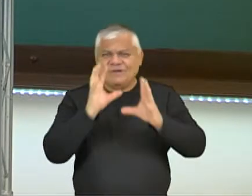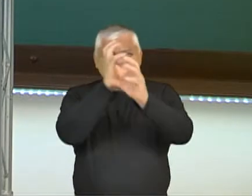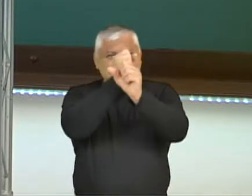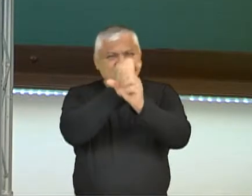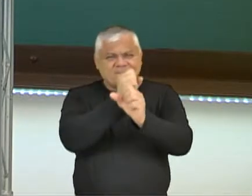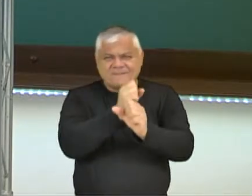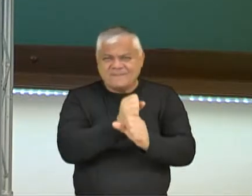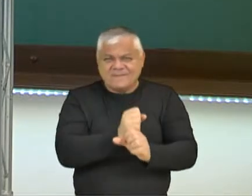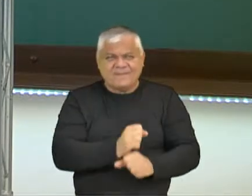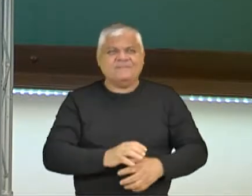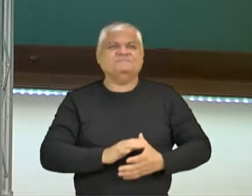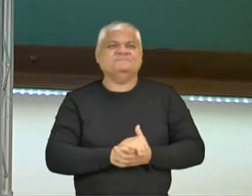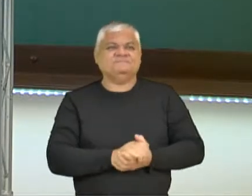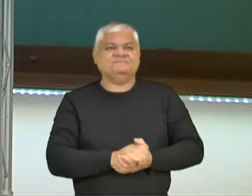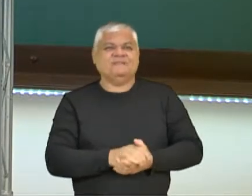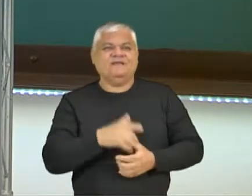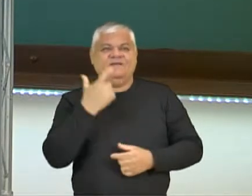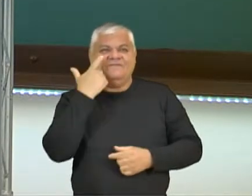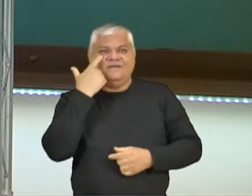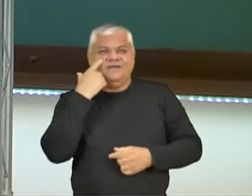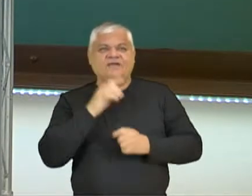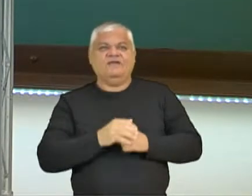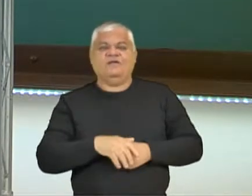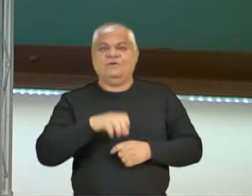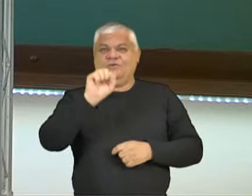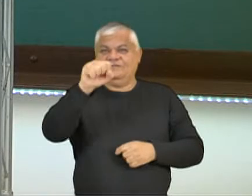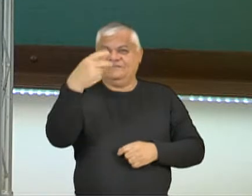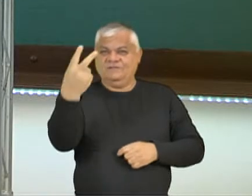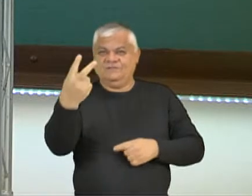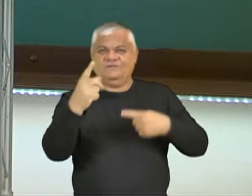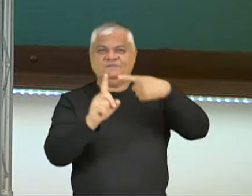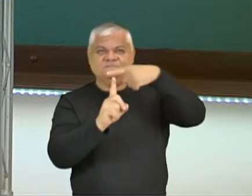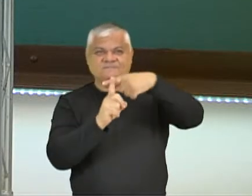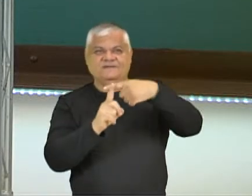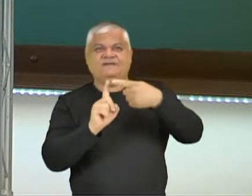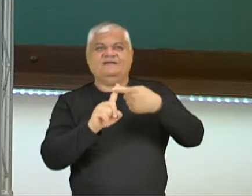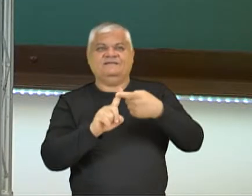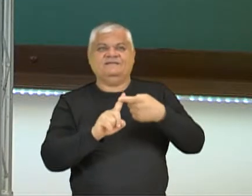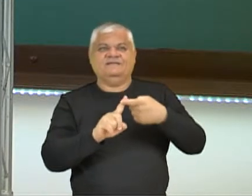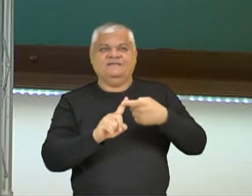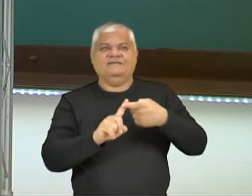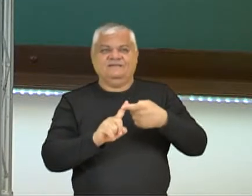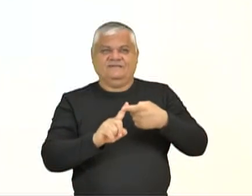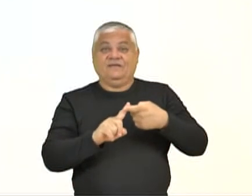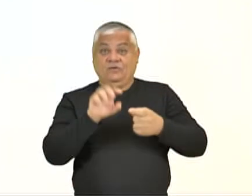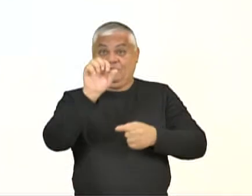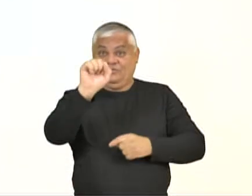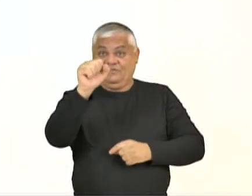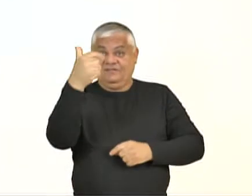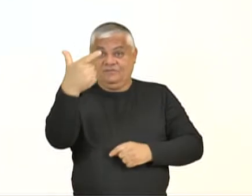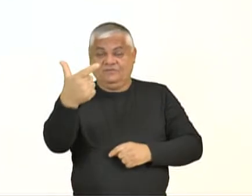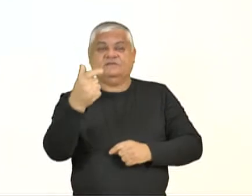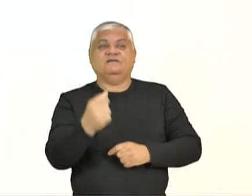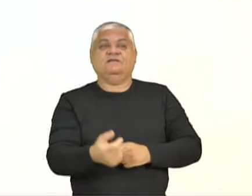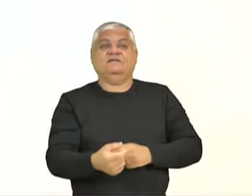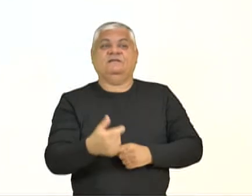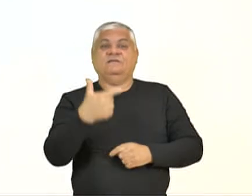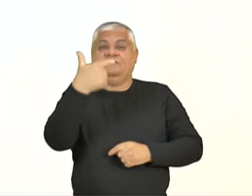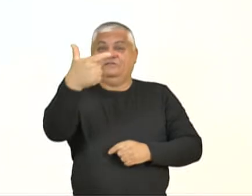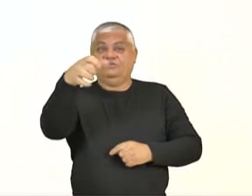Mas somar. Então, bora lá, ó. Soma 82, caso você não esteja enxergando muito bem o número aqui, ó,